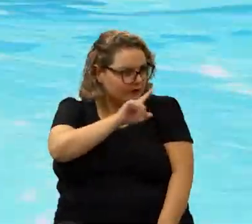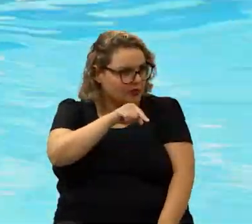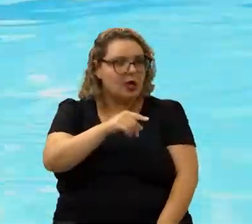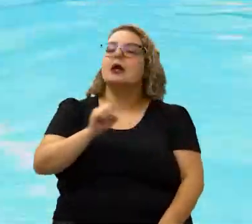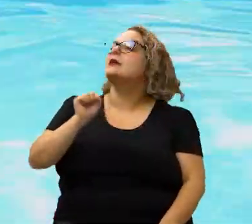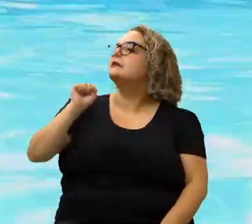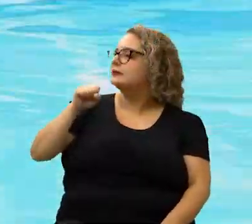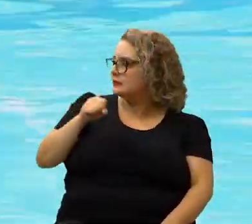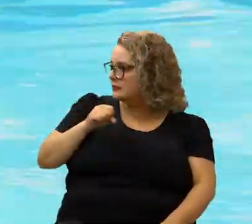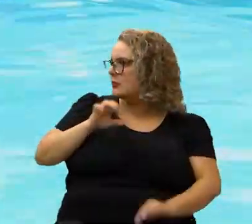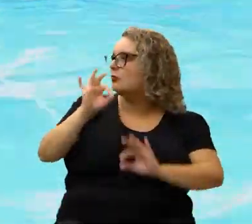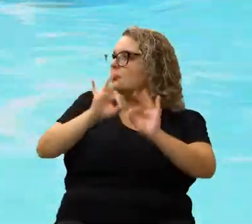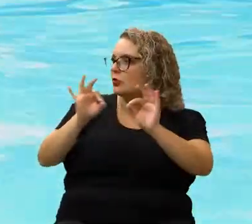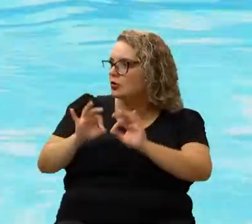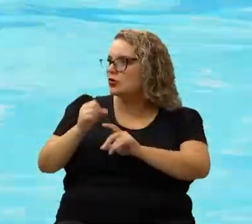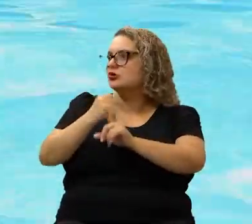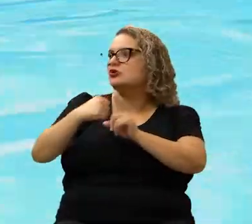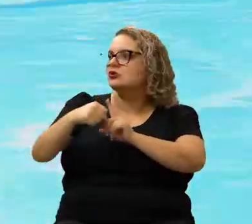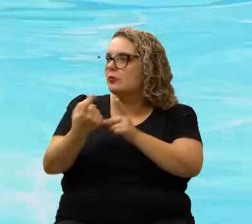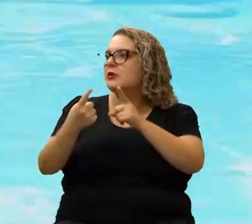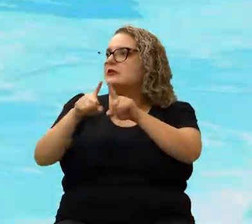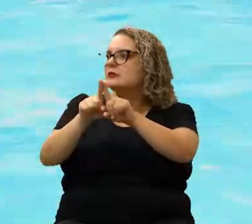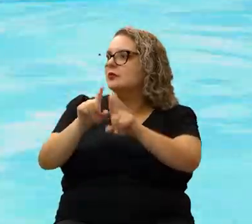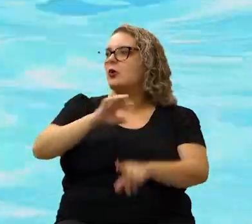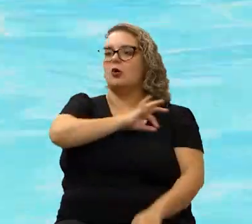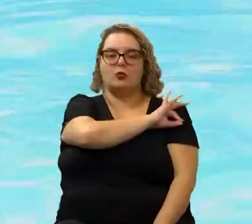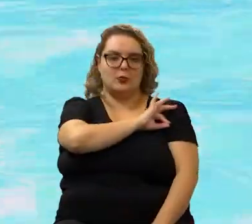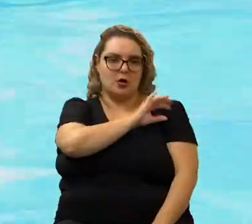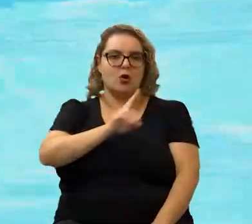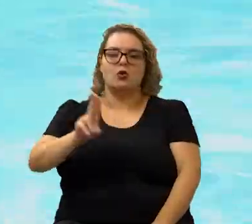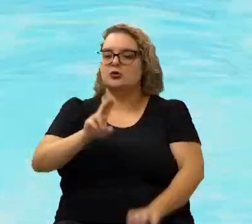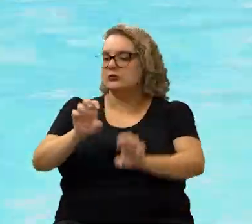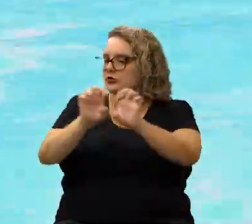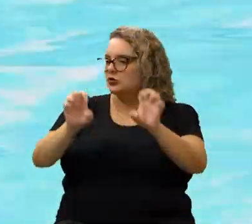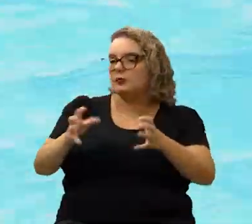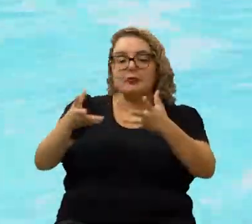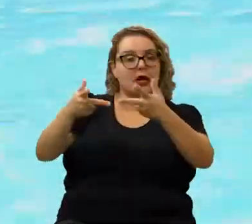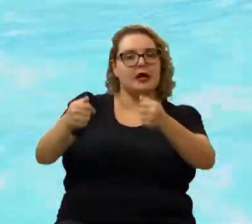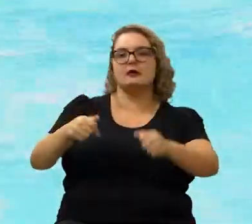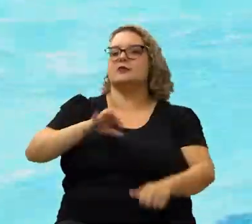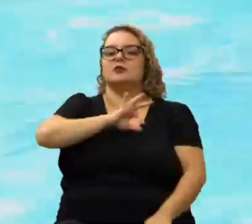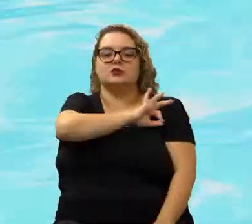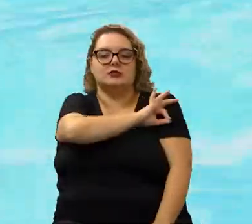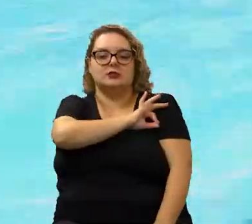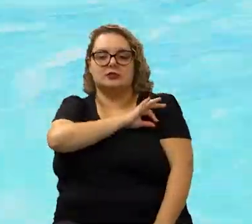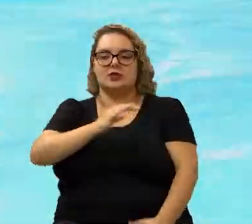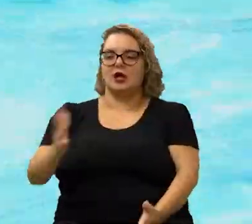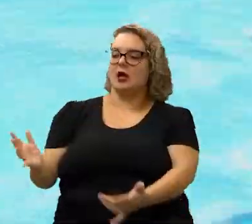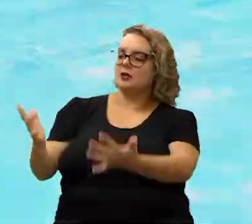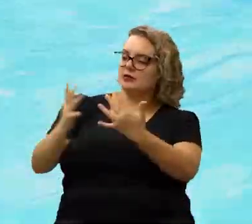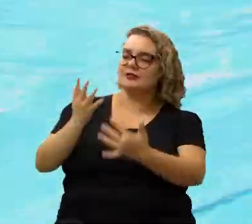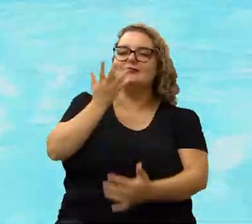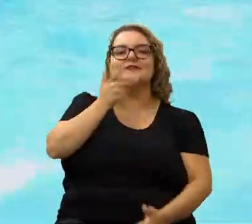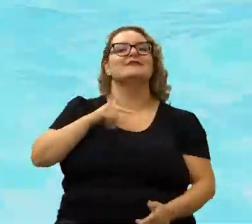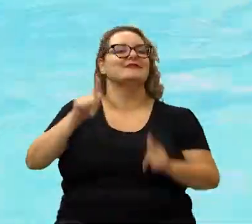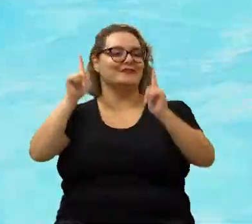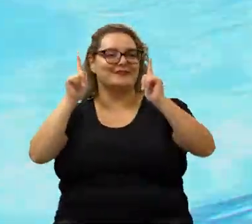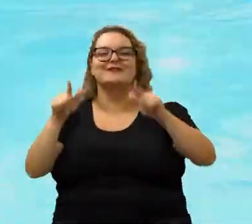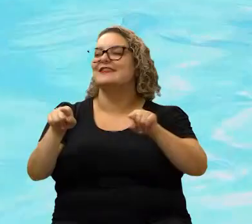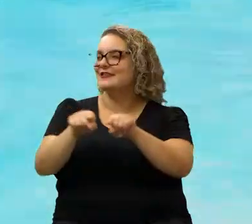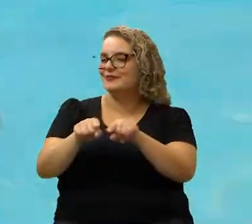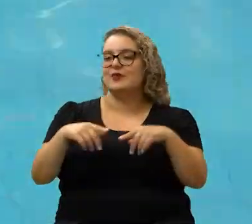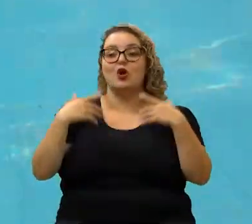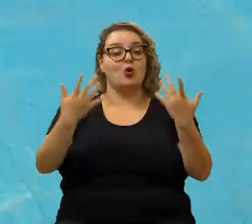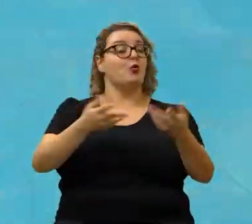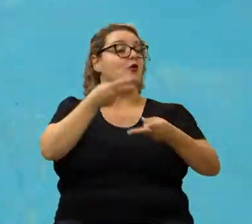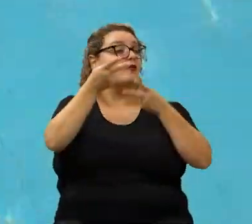então? Isso, é um projeto social que eu tenho em parceria com a prefeitura. Uso essa estrutura maravilhosa da prefeitura, trago as crianças e elas se divertem